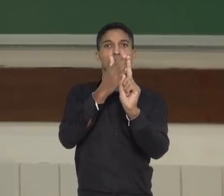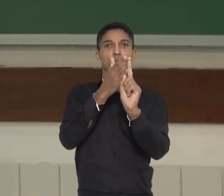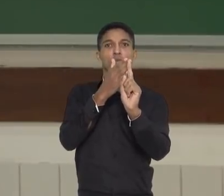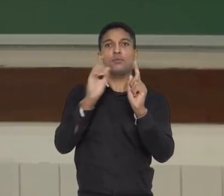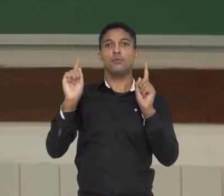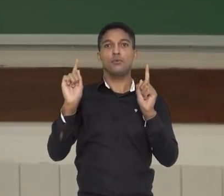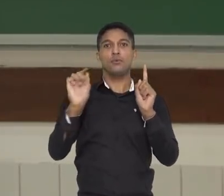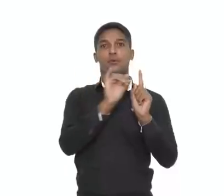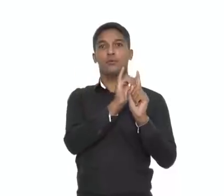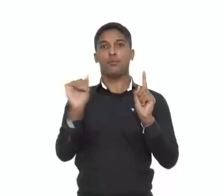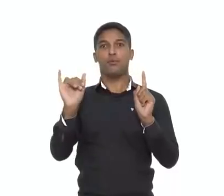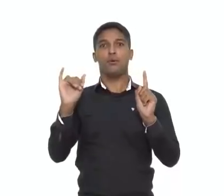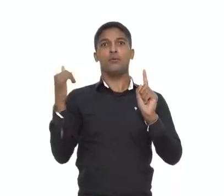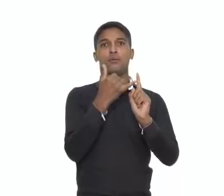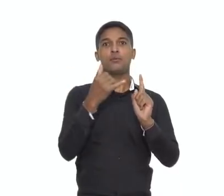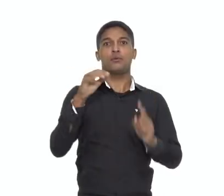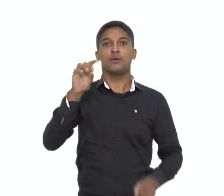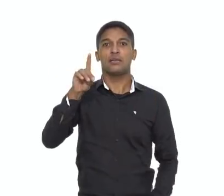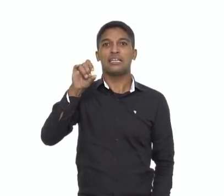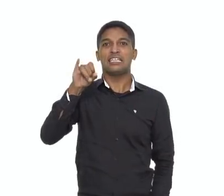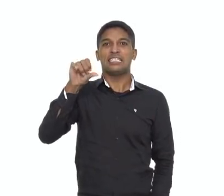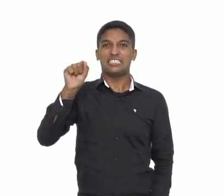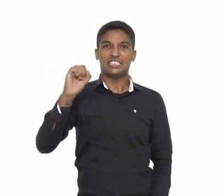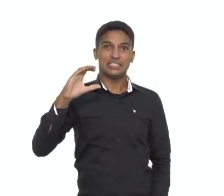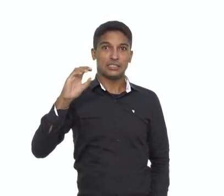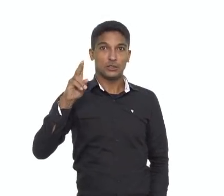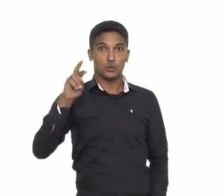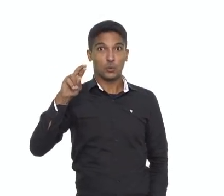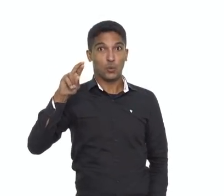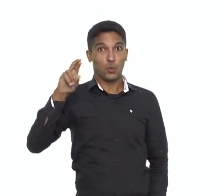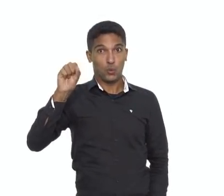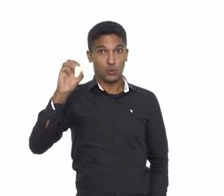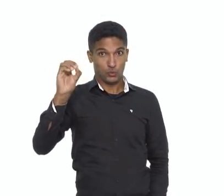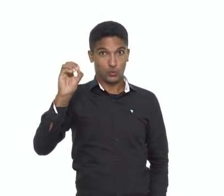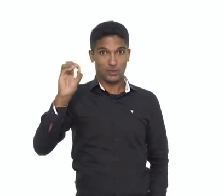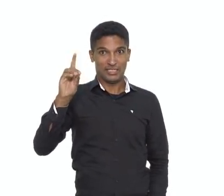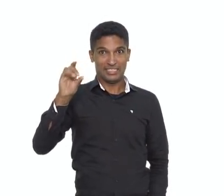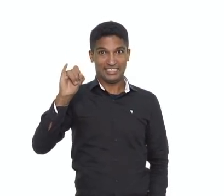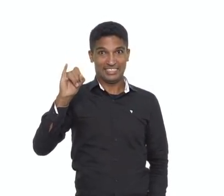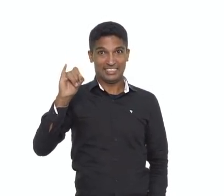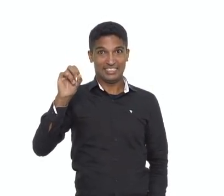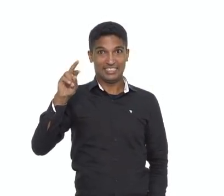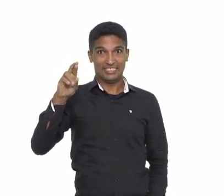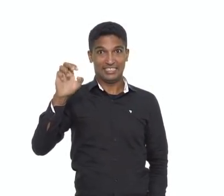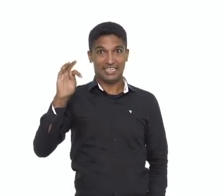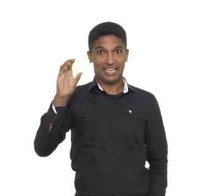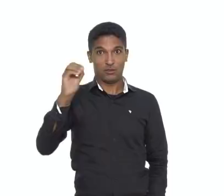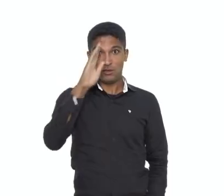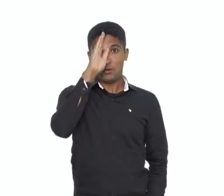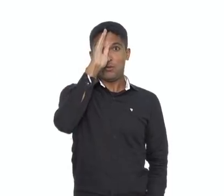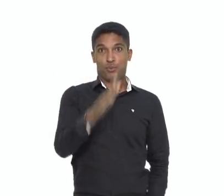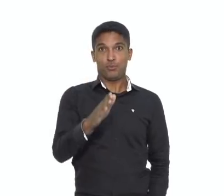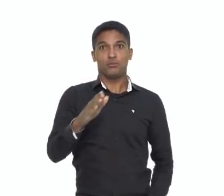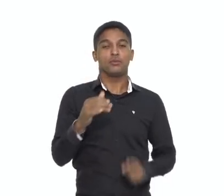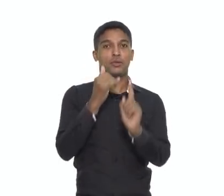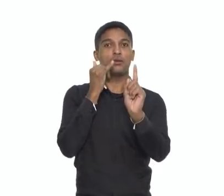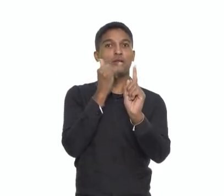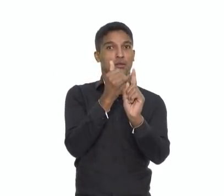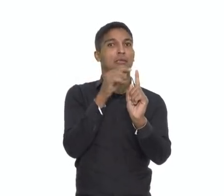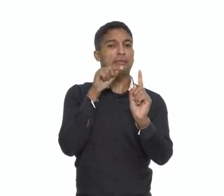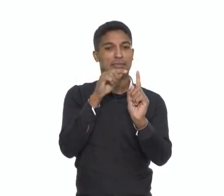observar. Observe, então, os discursos ou as falas em uma narrativa, eles podem